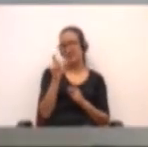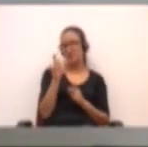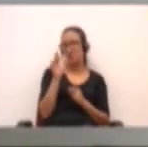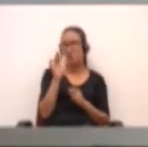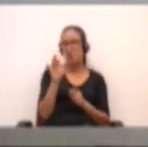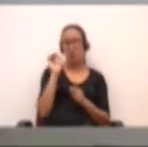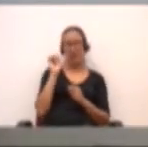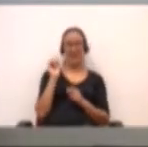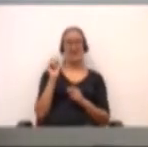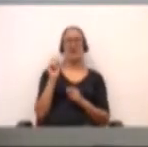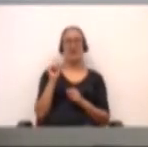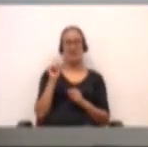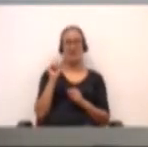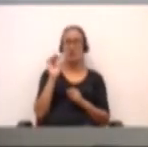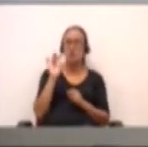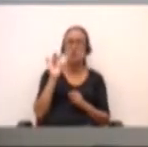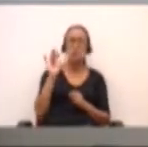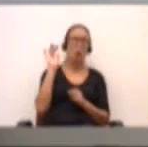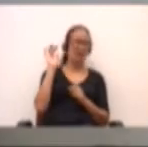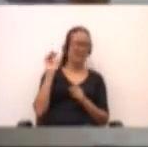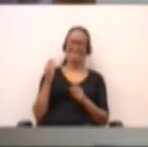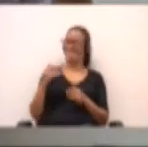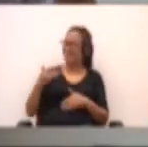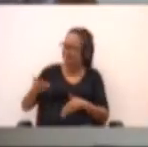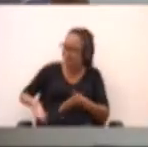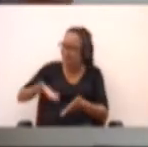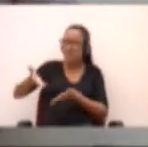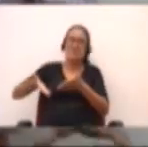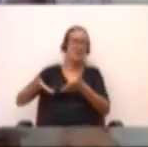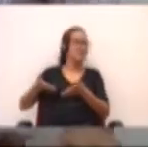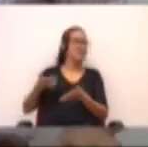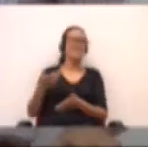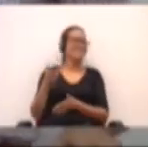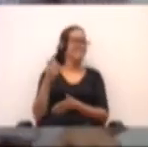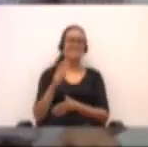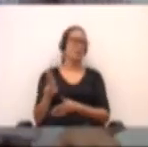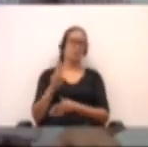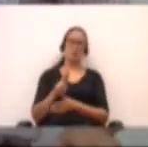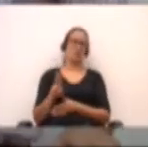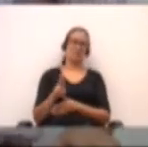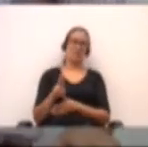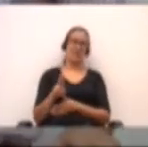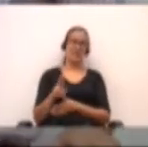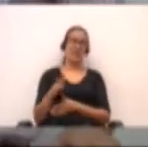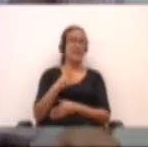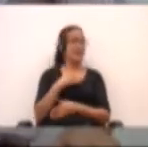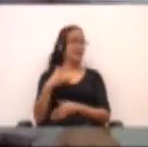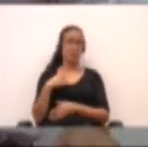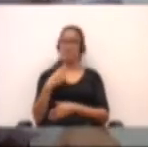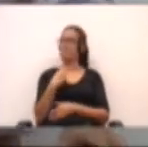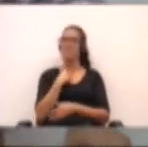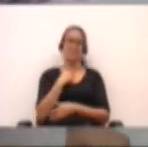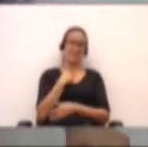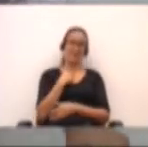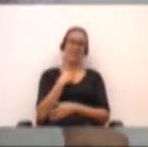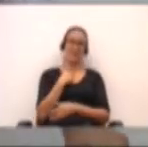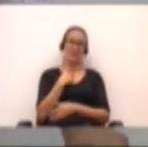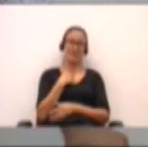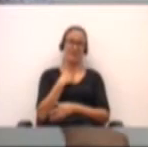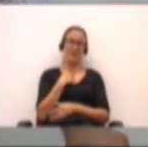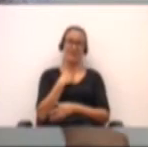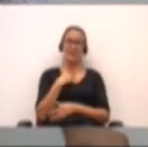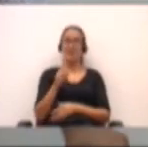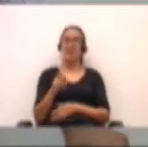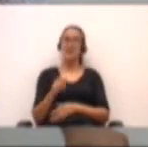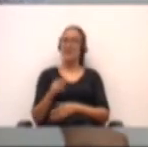bem. Você vai dizendo, olha, vai tocando, vai empurrando com a barriga. E nós, na área da saúde, é essencial. Nós não precisamos do